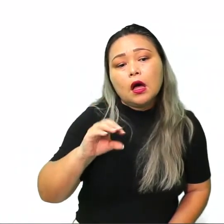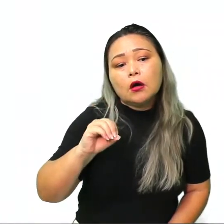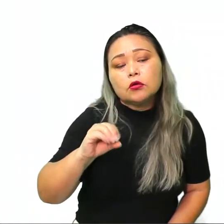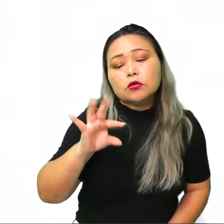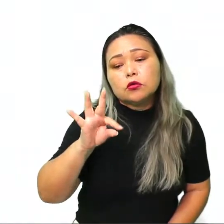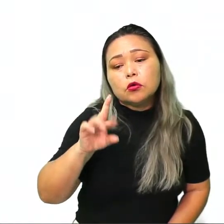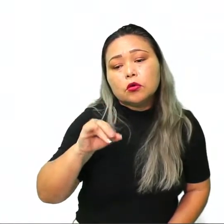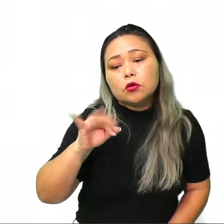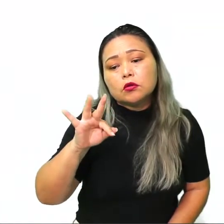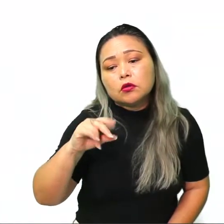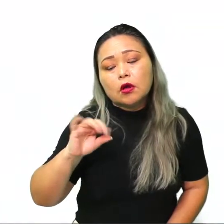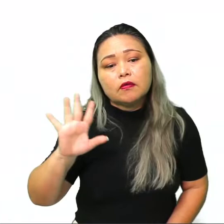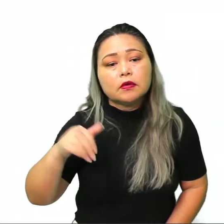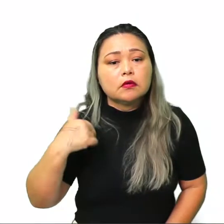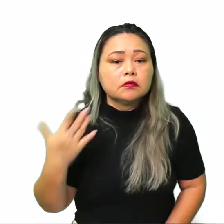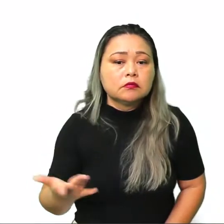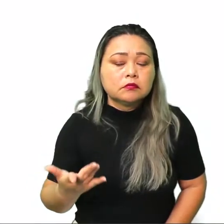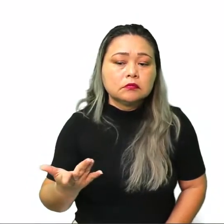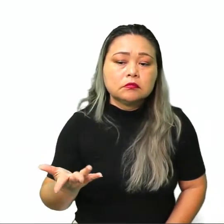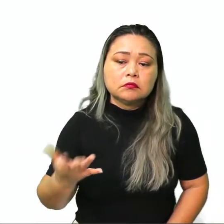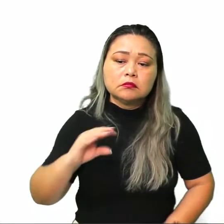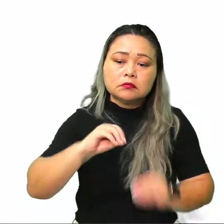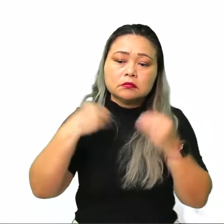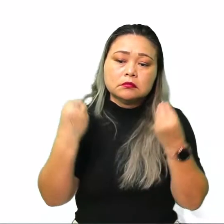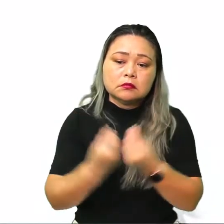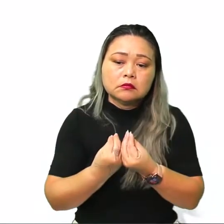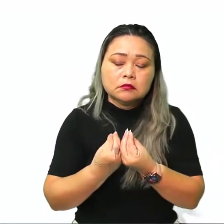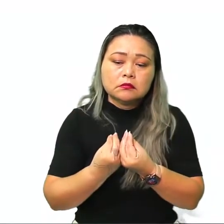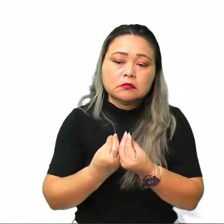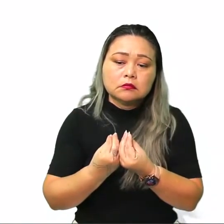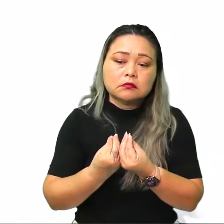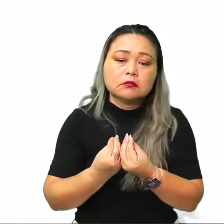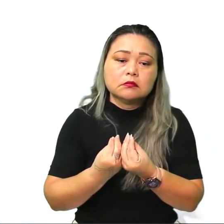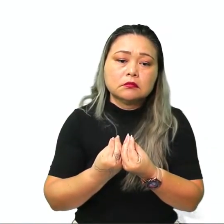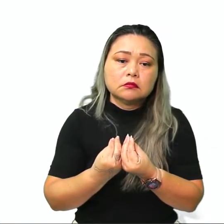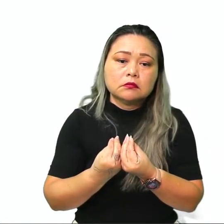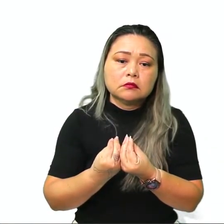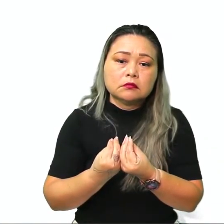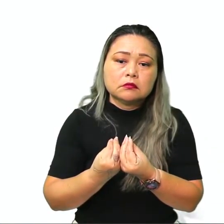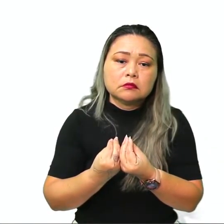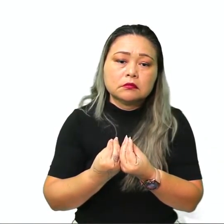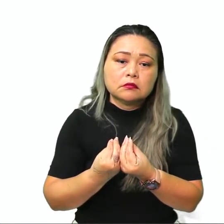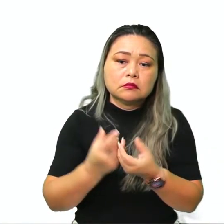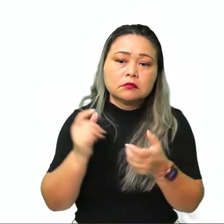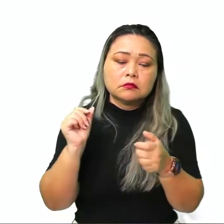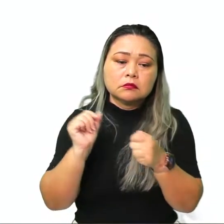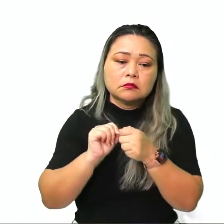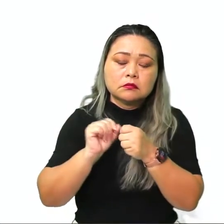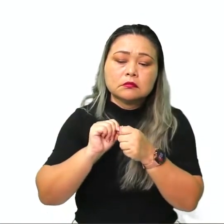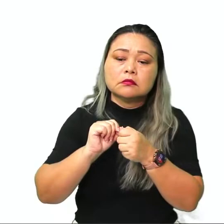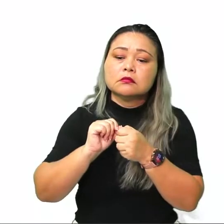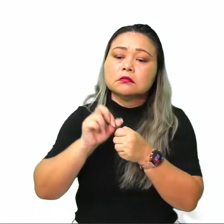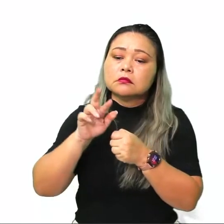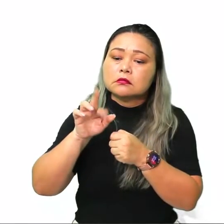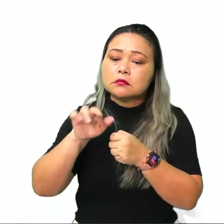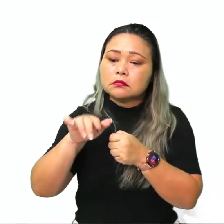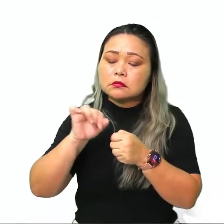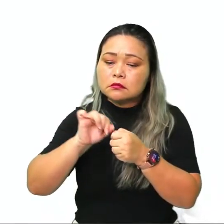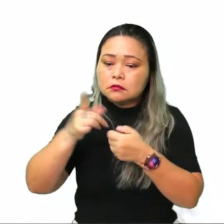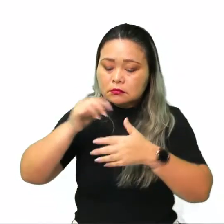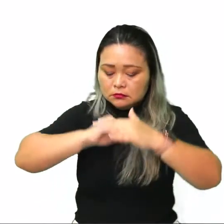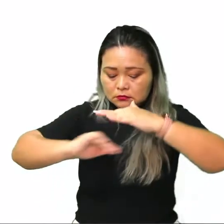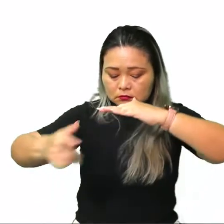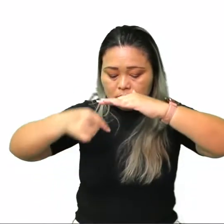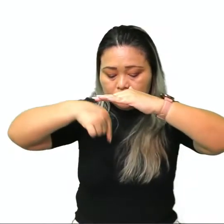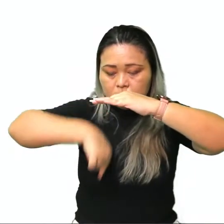não é? Na hipótese autotrófica, as substâncias disponíveis eram substâncias inorgânicas, produzindo substâncias orgânicas dentro do fundo